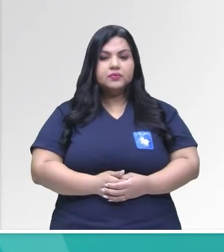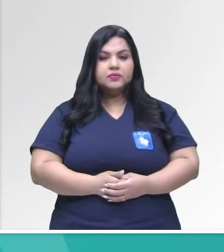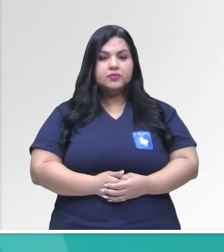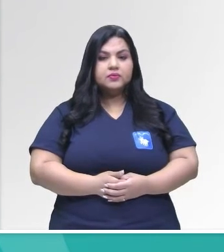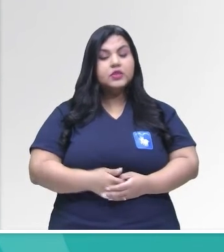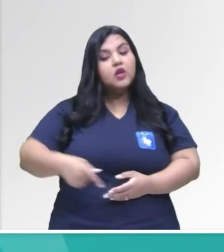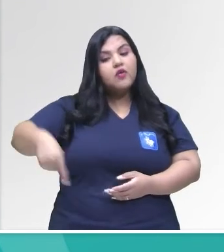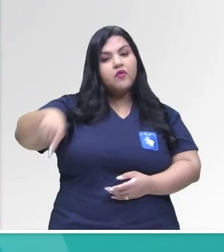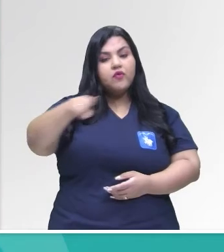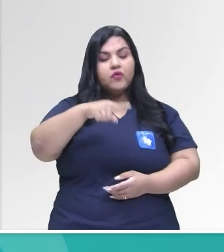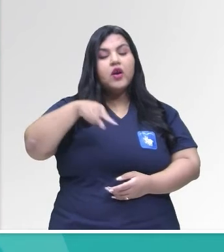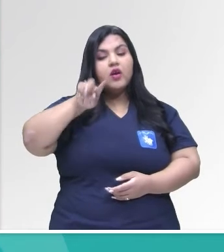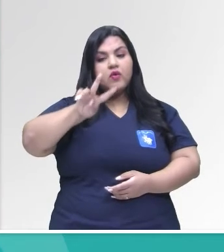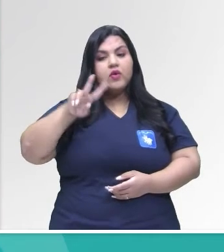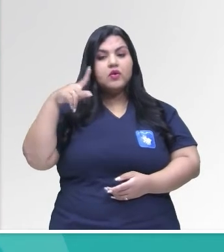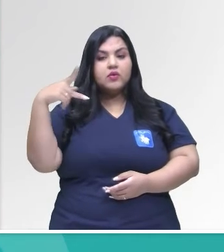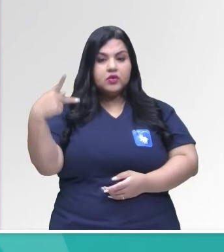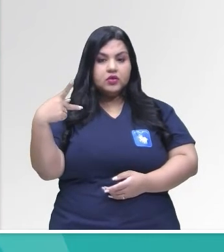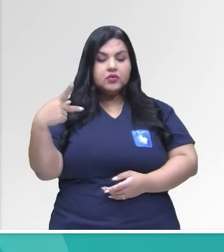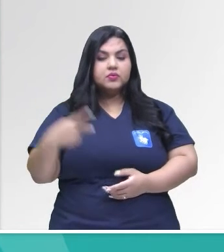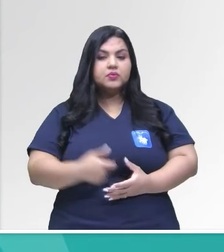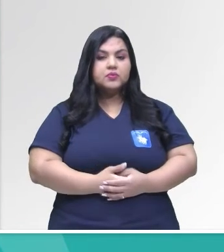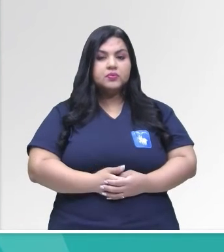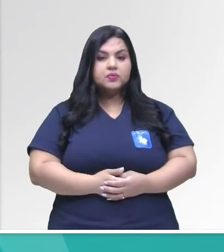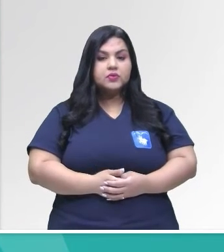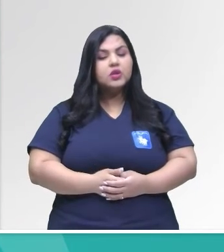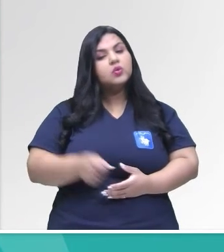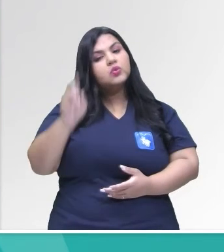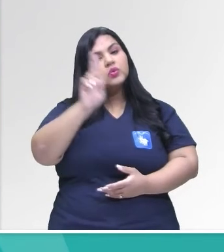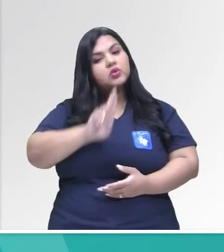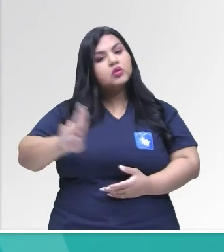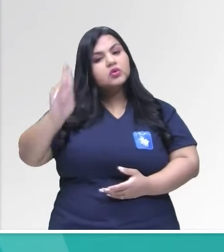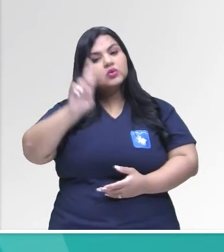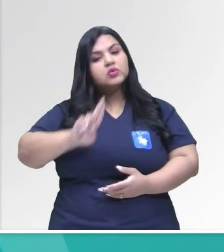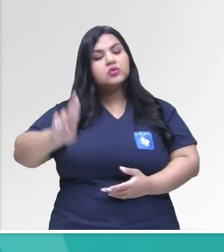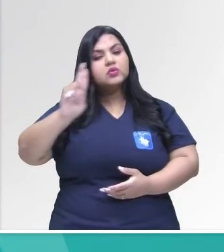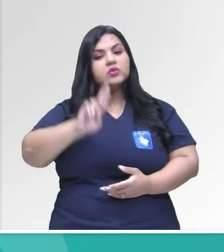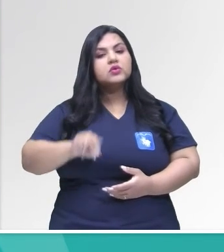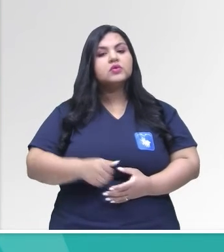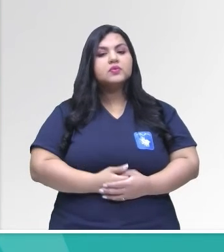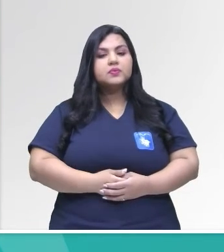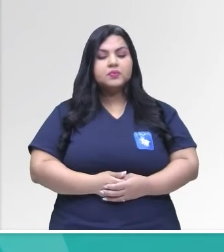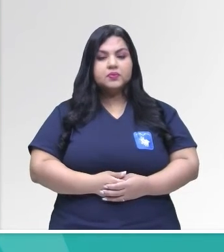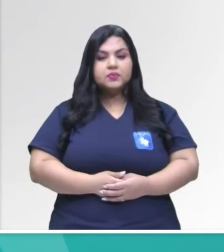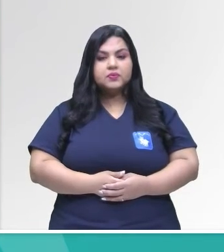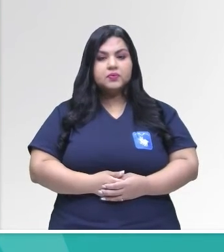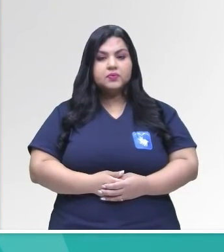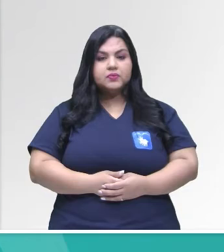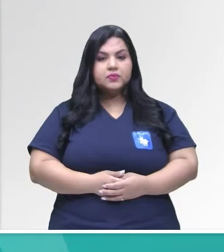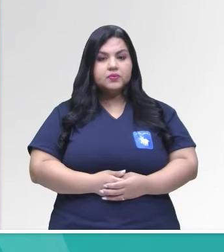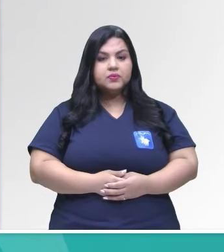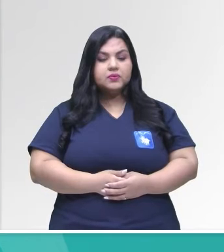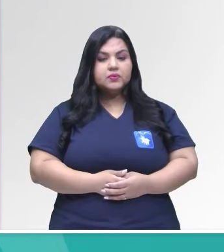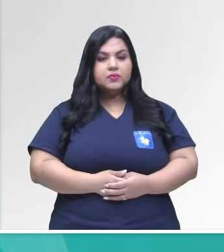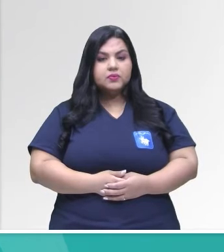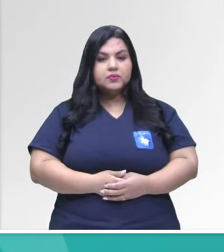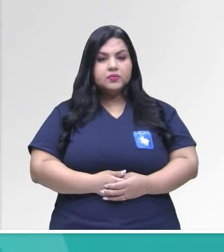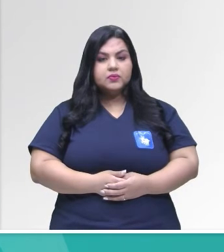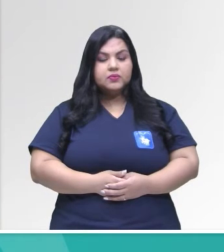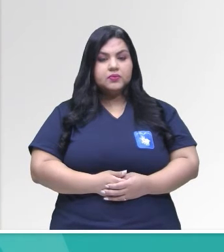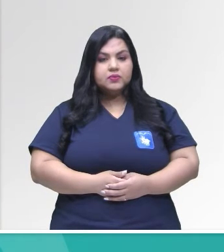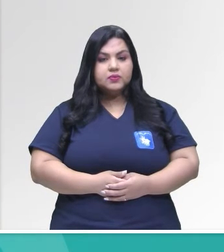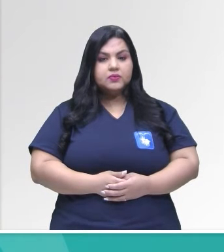Voz passiva será utilizado na voz passiva. They were, então eles eram ou eles estavam.